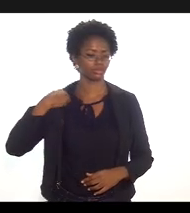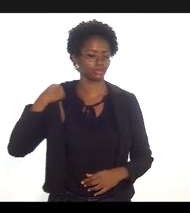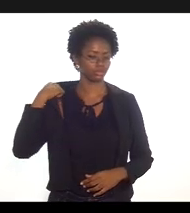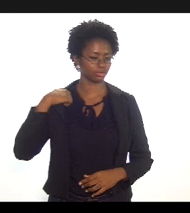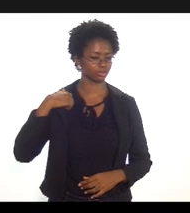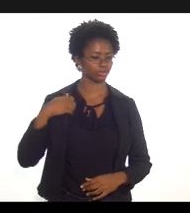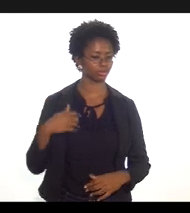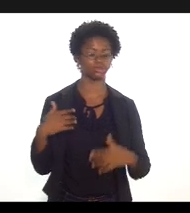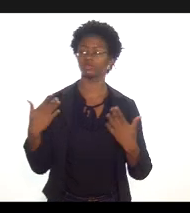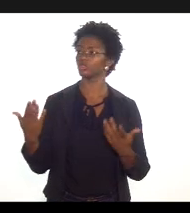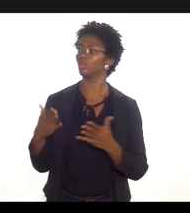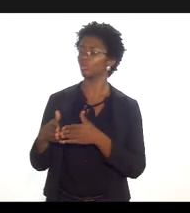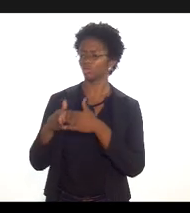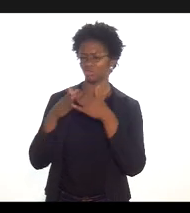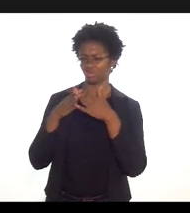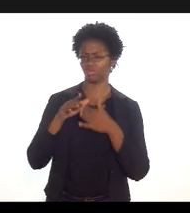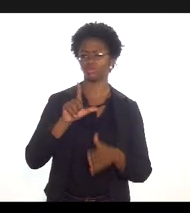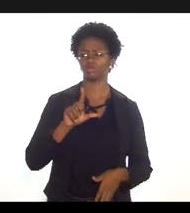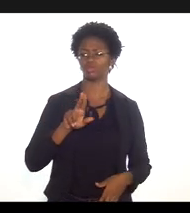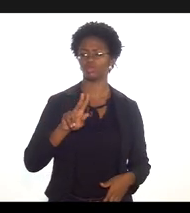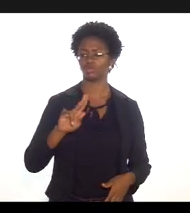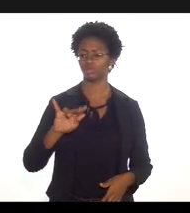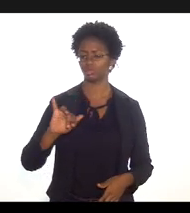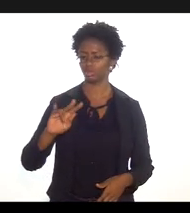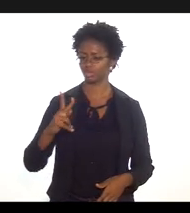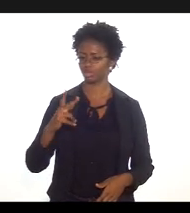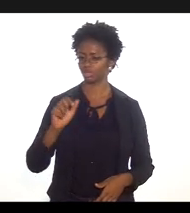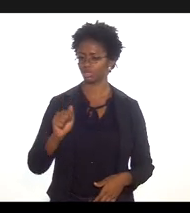Lucinha, eu peço a gente... Obrigada.